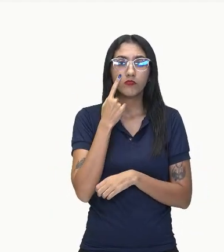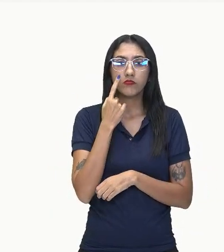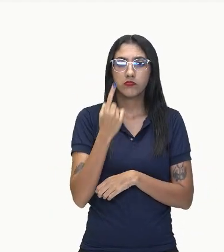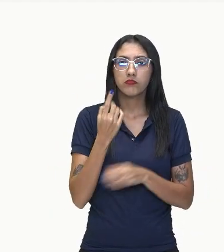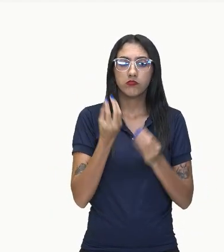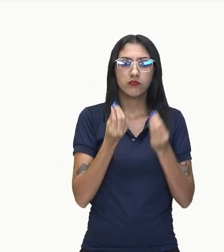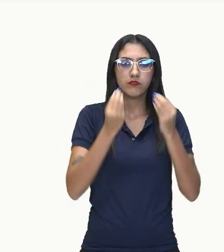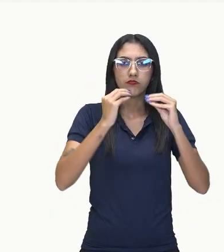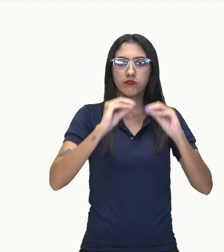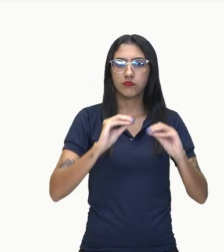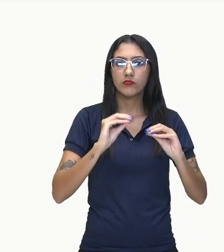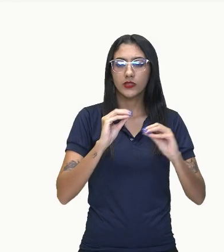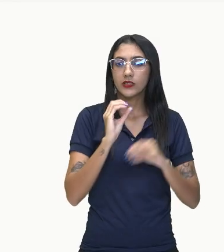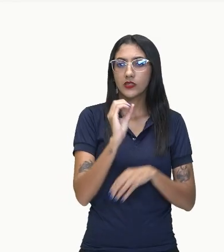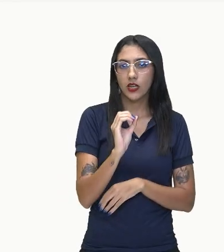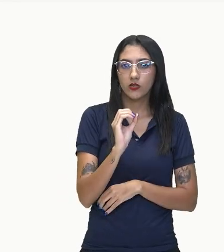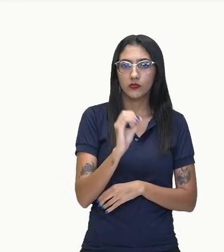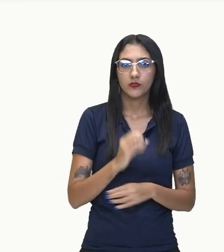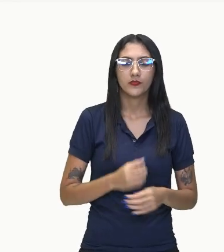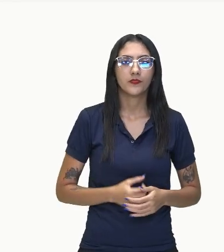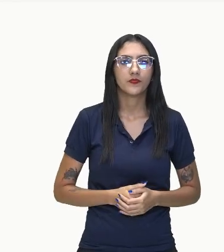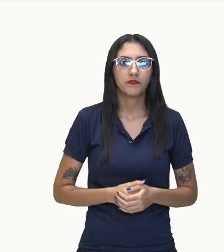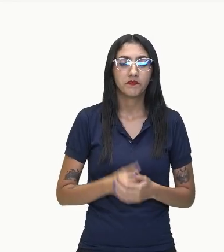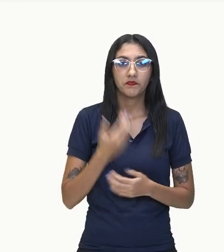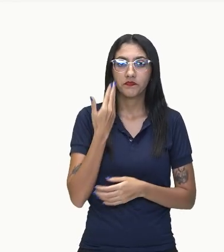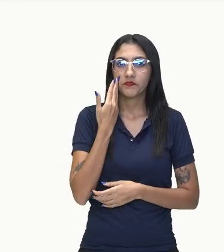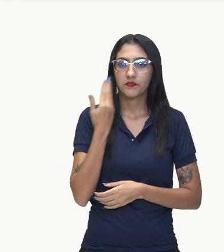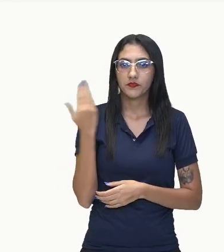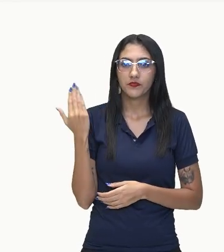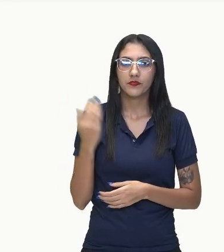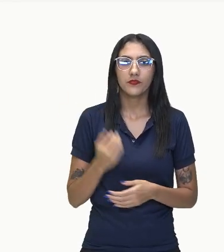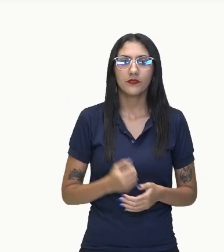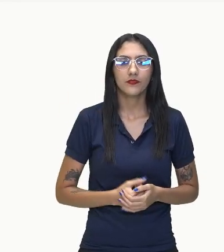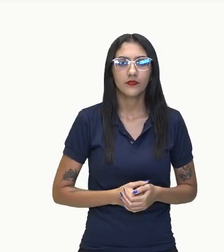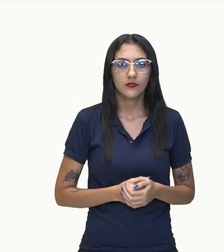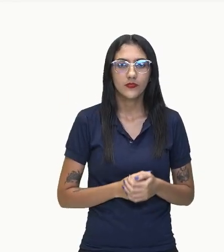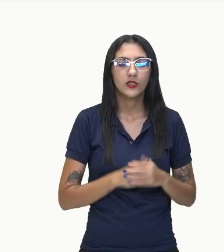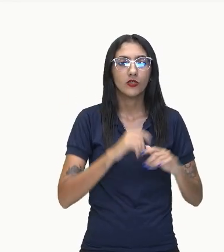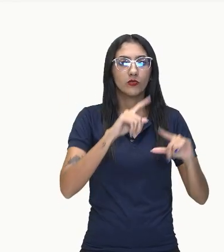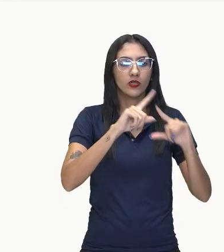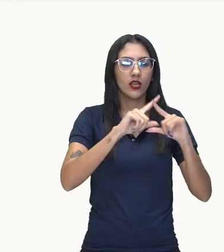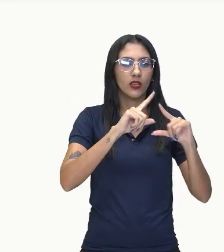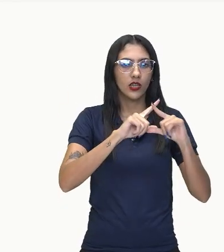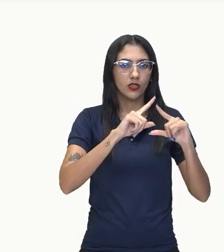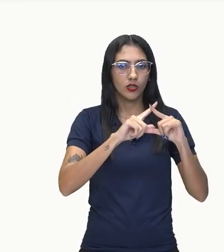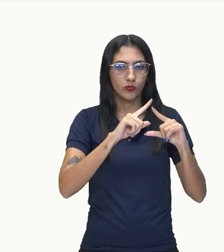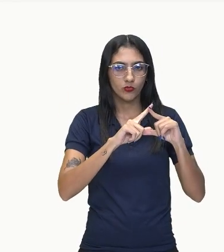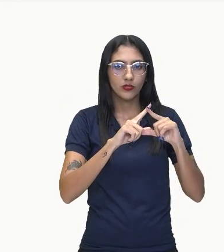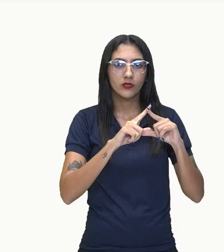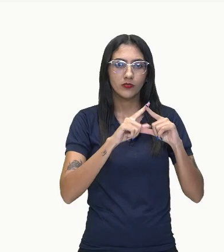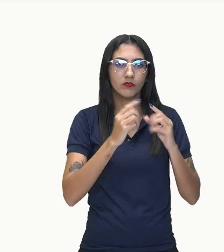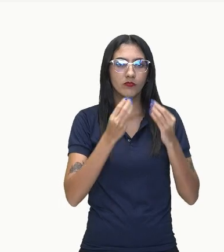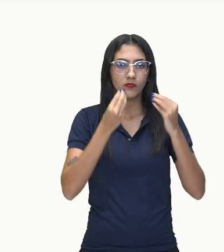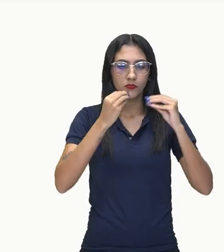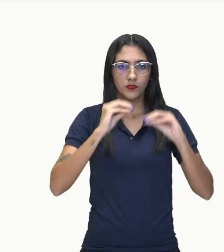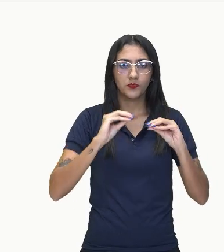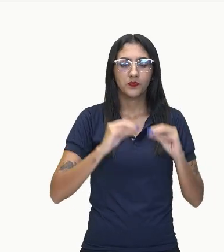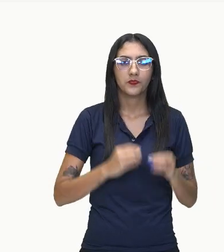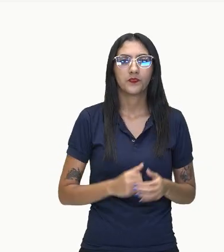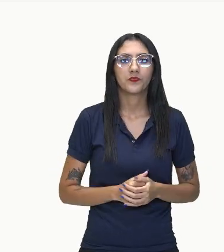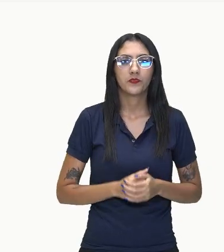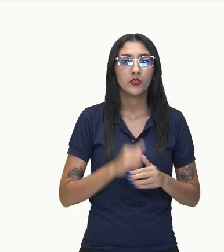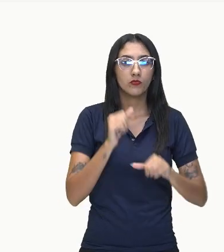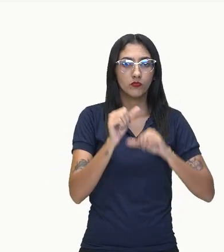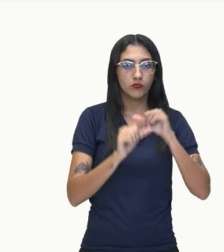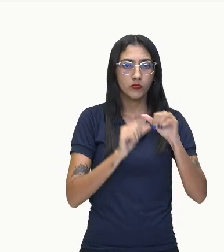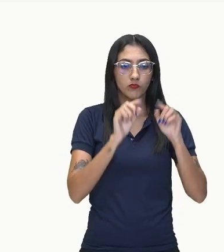no lugar do c. Vejam só, o delta é b² menos 4 vezes a vezes c.